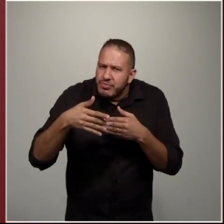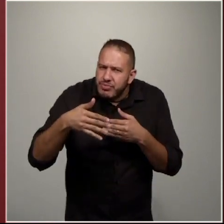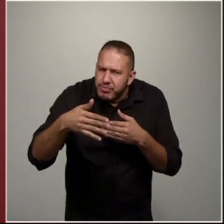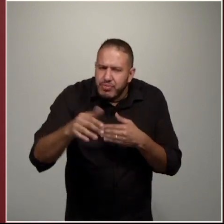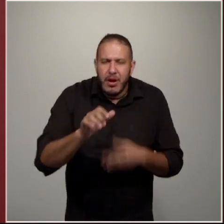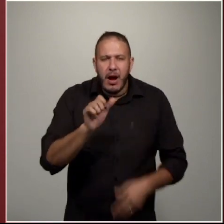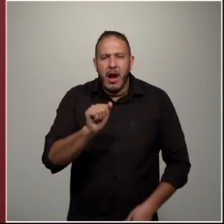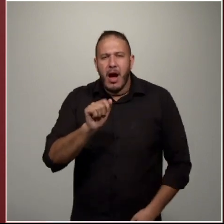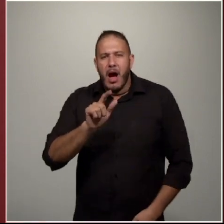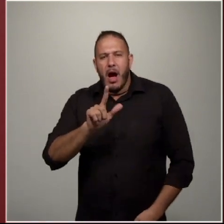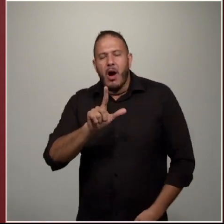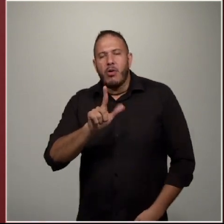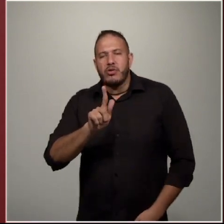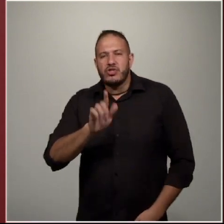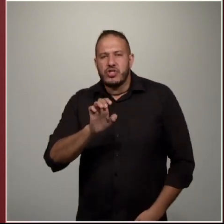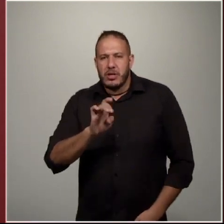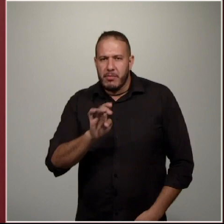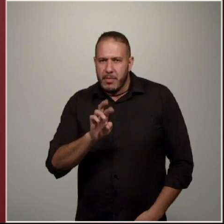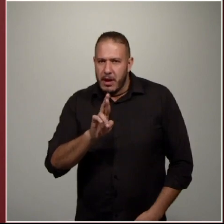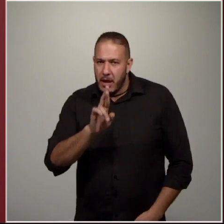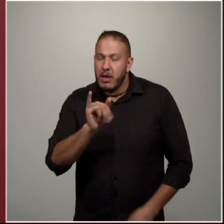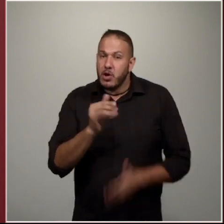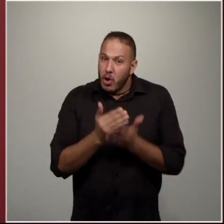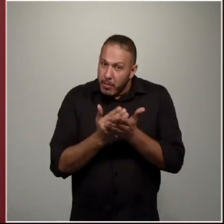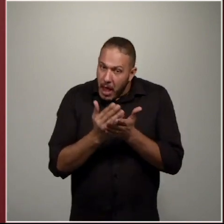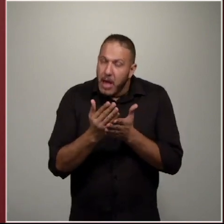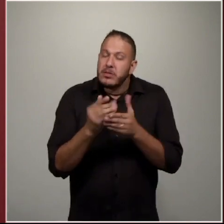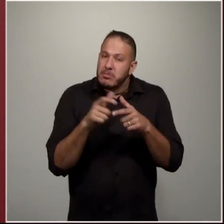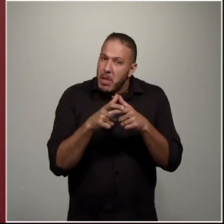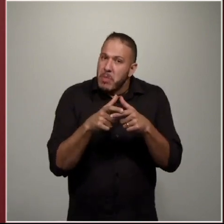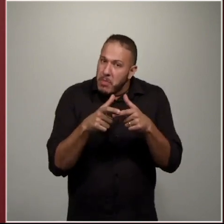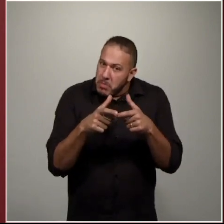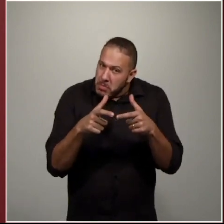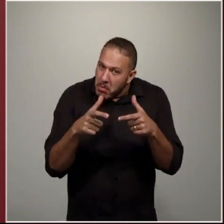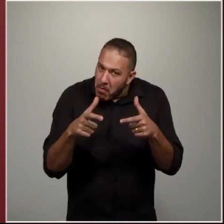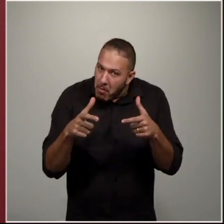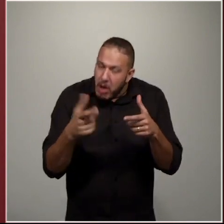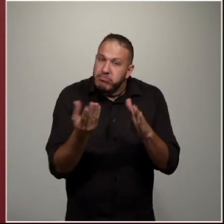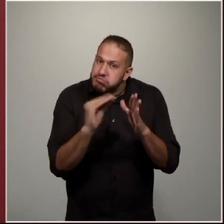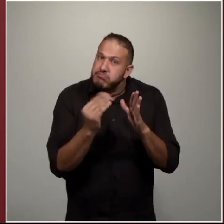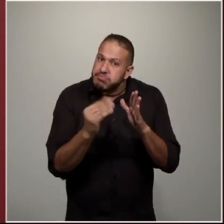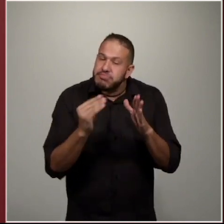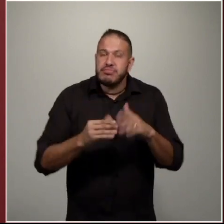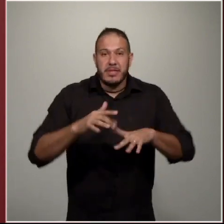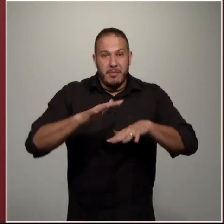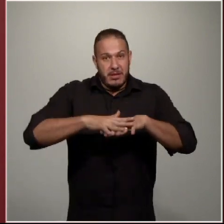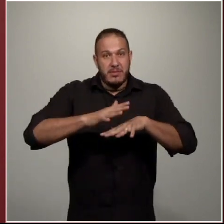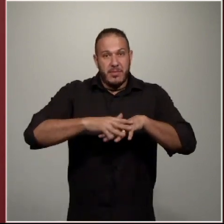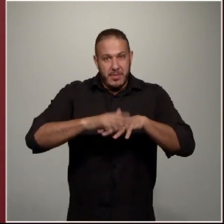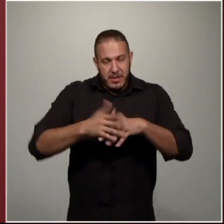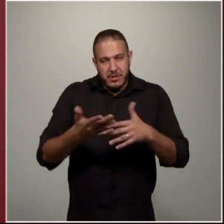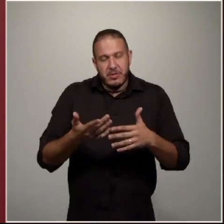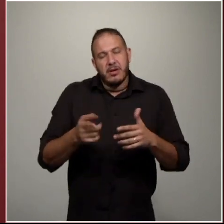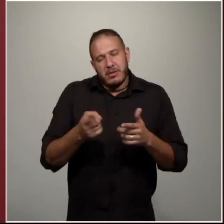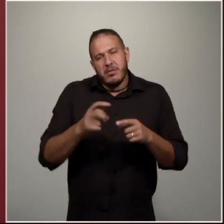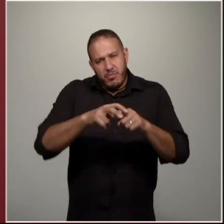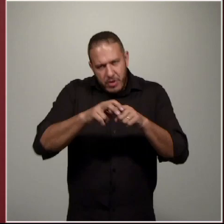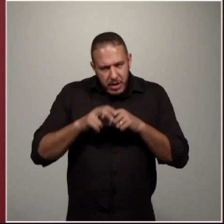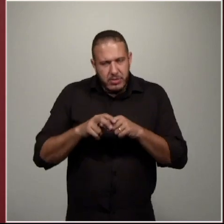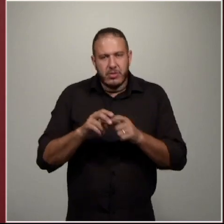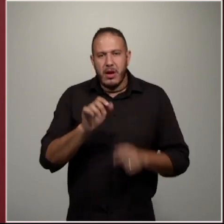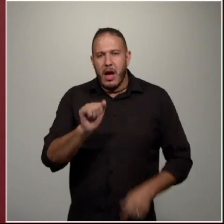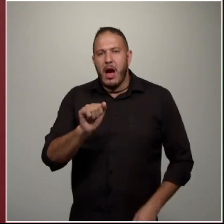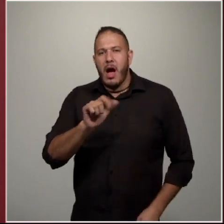é ocupando um espaço muito importante na matemática então tal e aí a pela álgebra